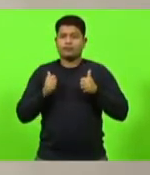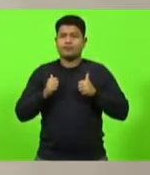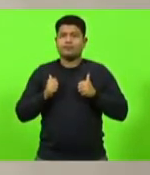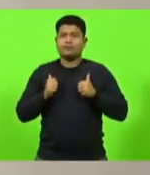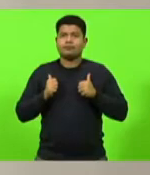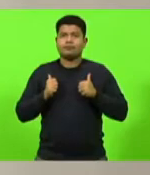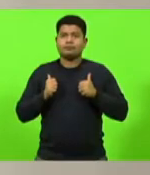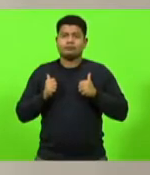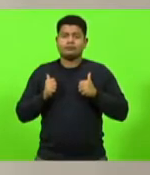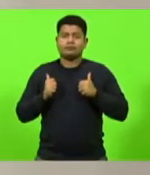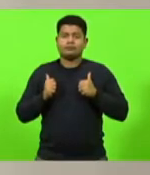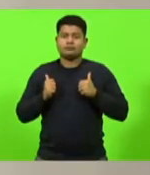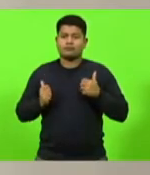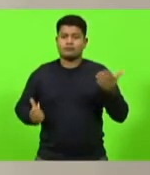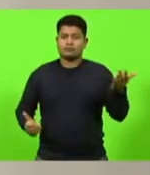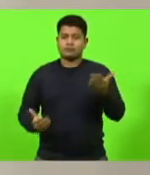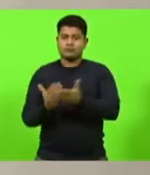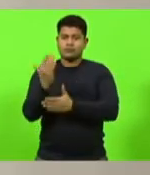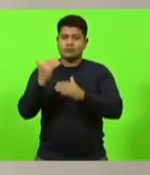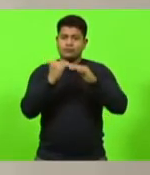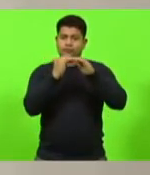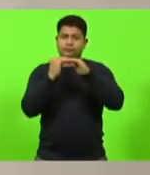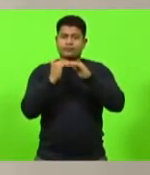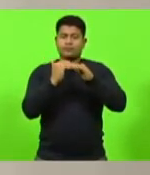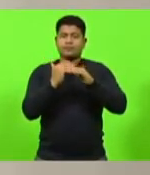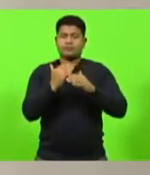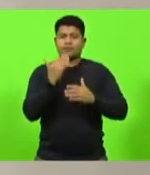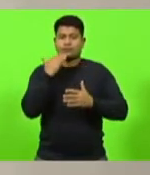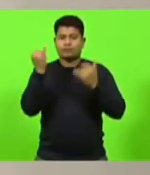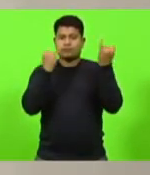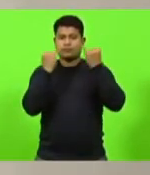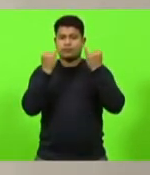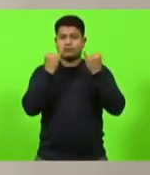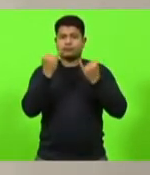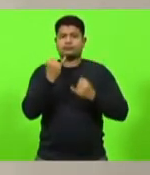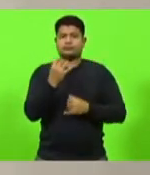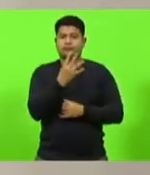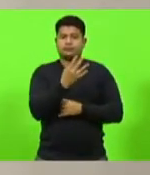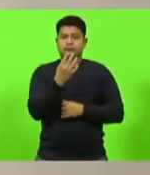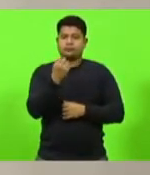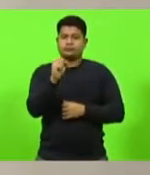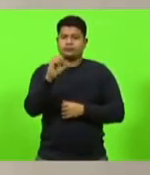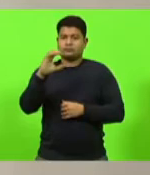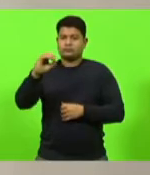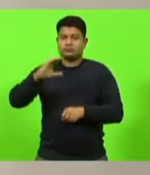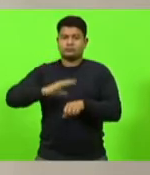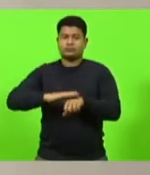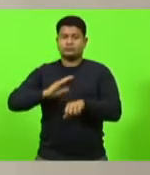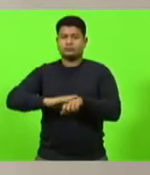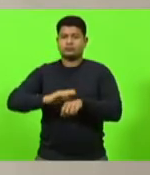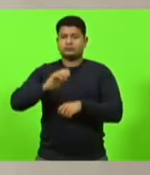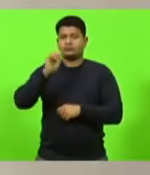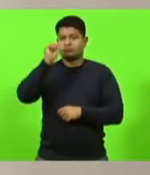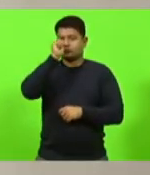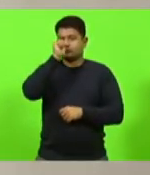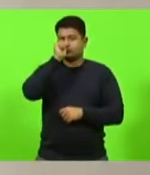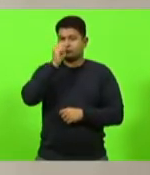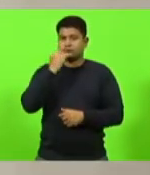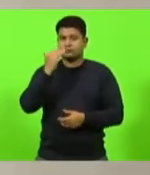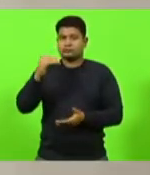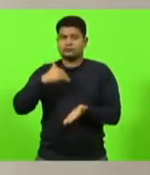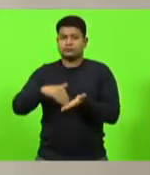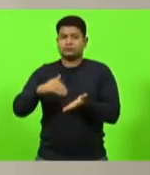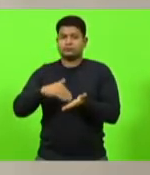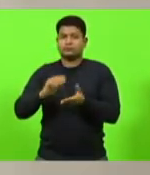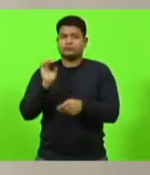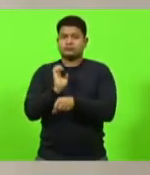como se encontram. Aprovado por unanimidade. Pedido de informação 480, autor, deputado João Amin, solicitando ao